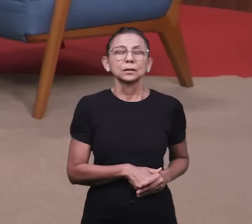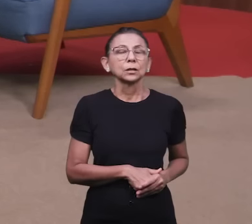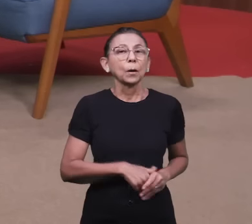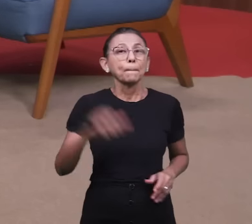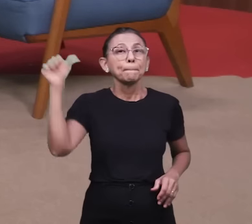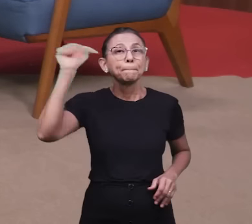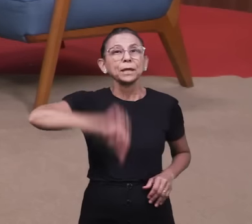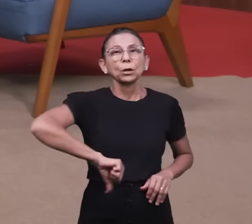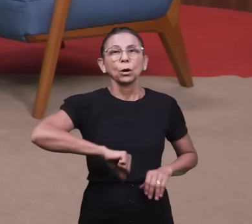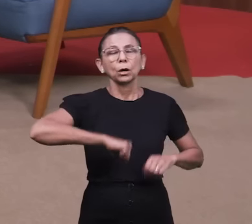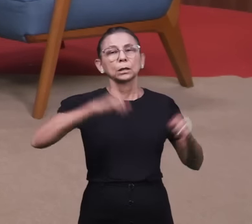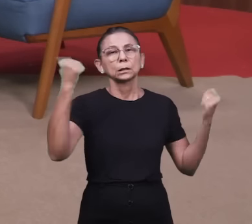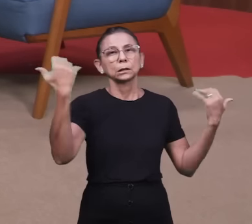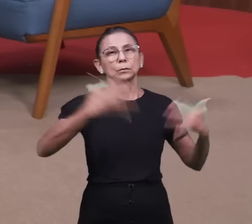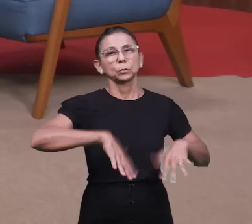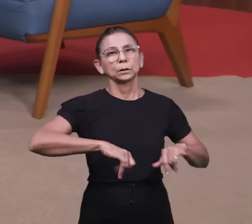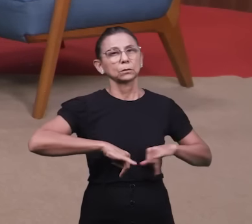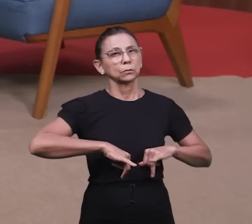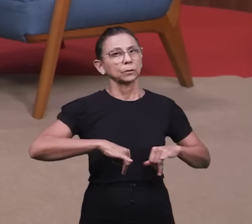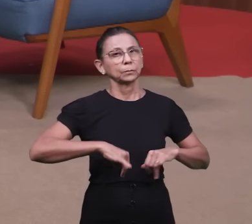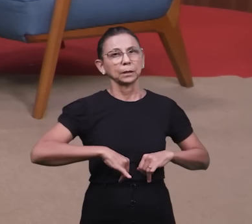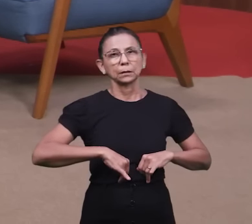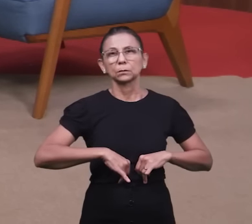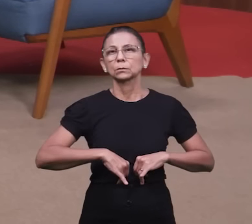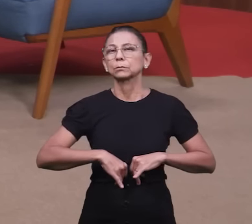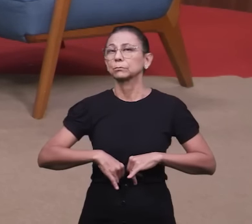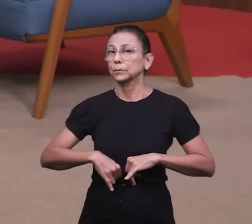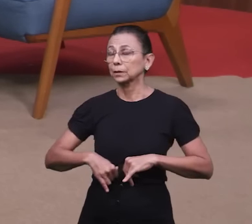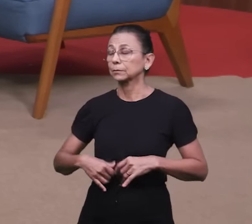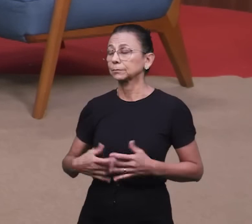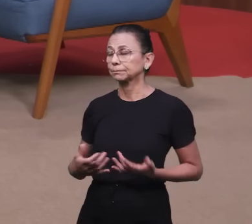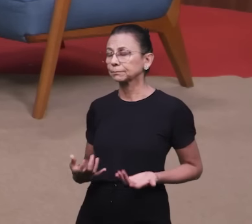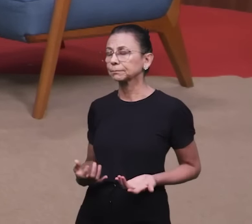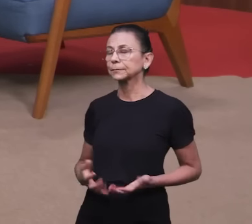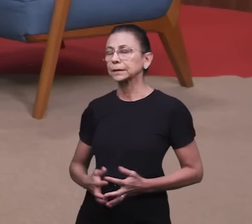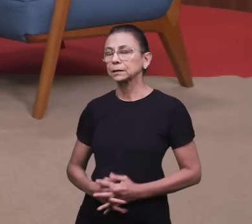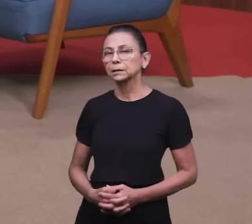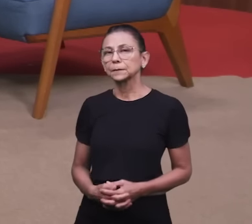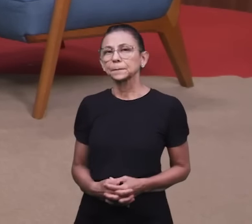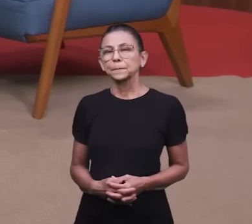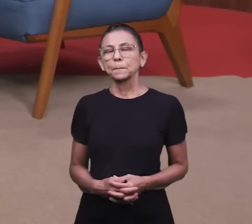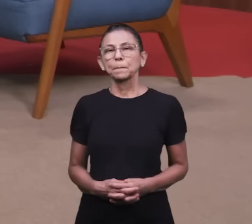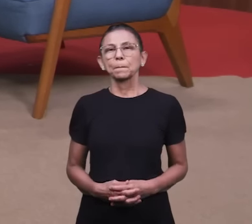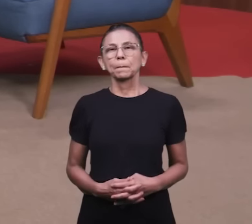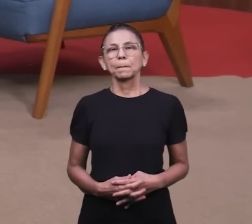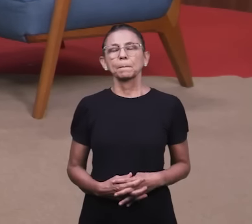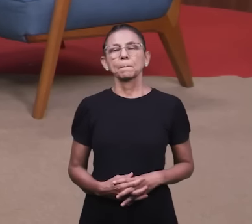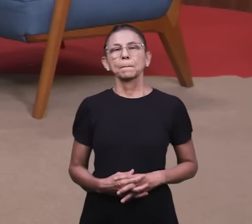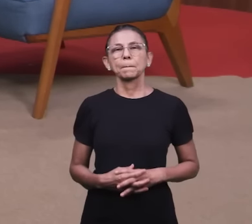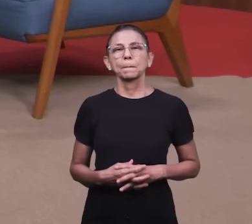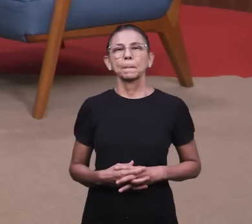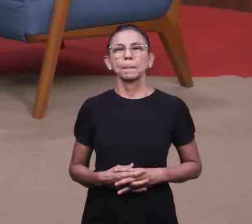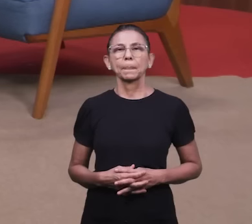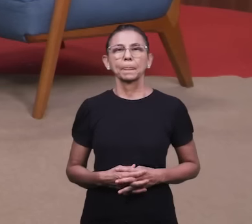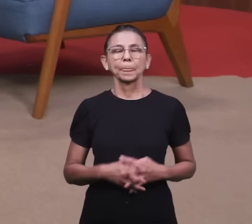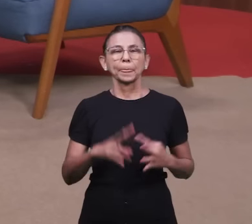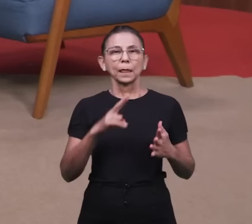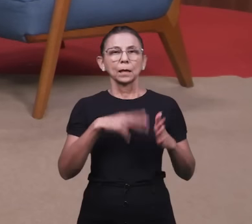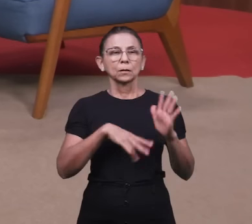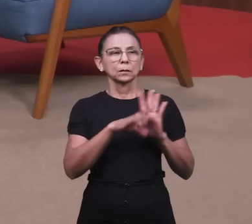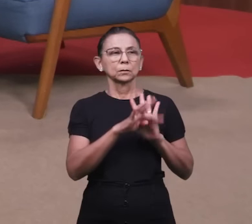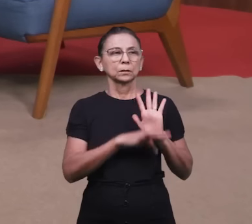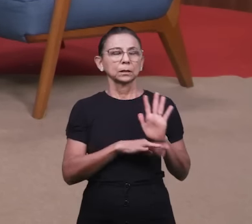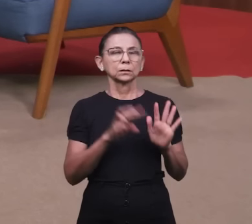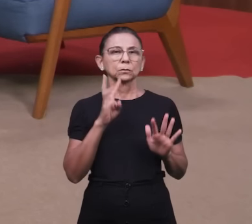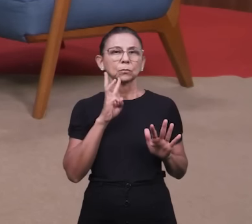você o nome já diz grande tribulação mas Nós faremos Livre por causa do sangue do cordeiro deixa eu ler o texto que